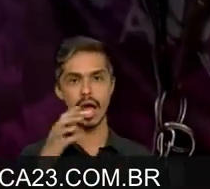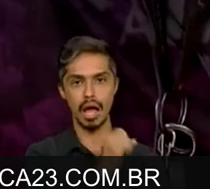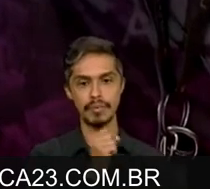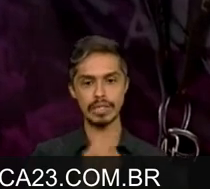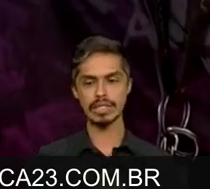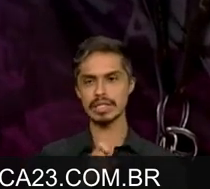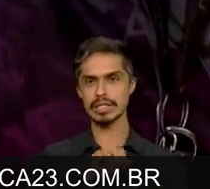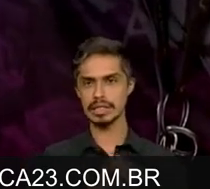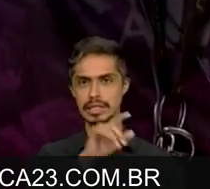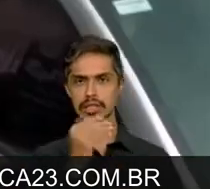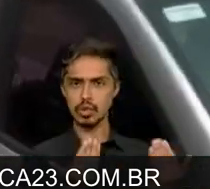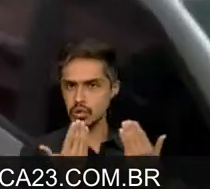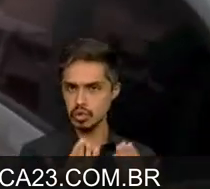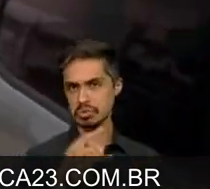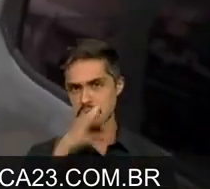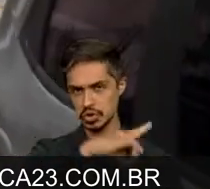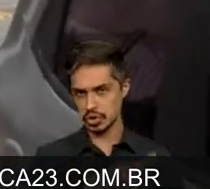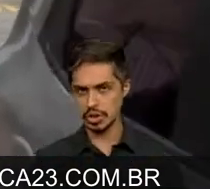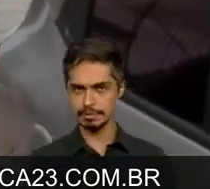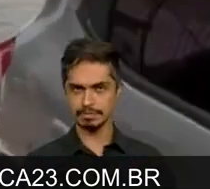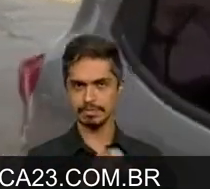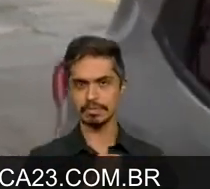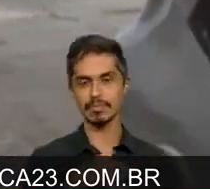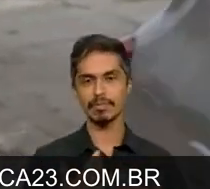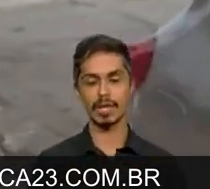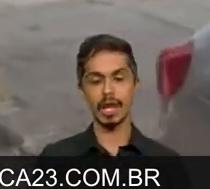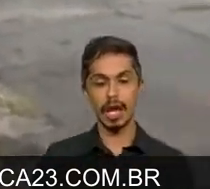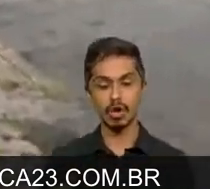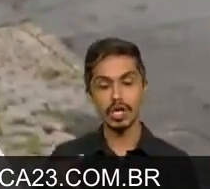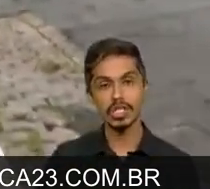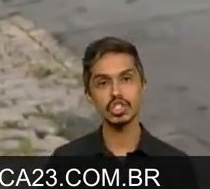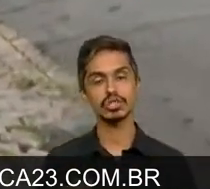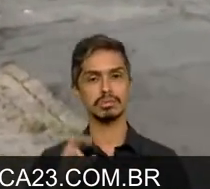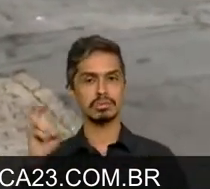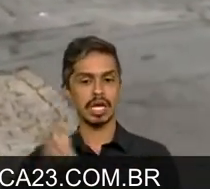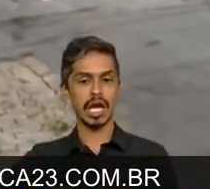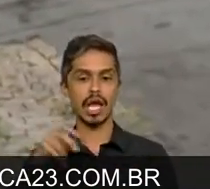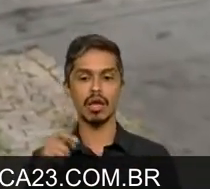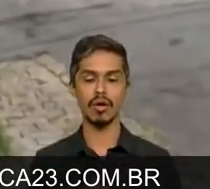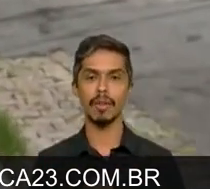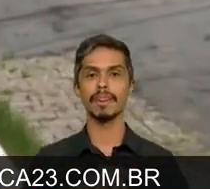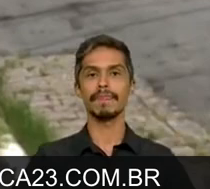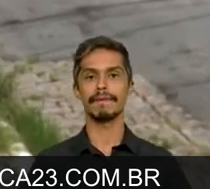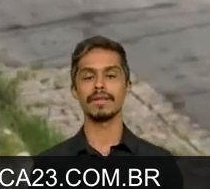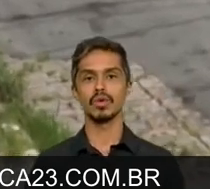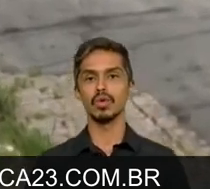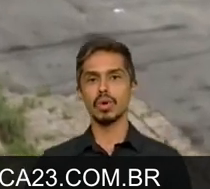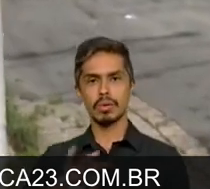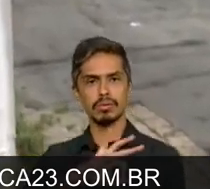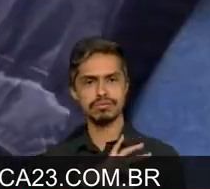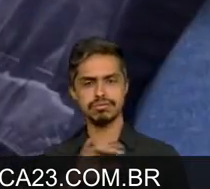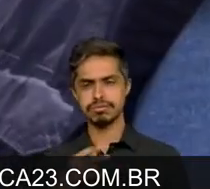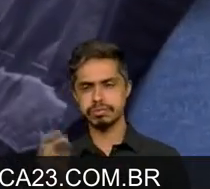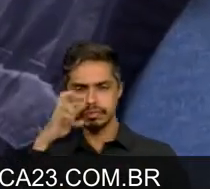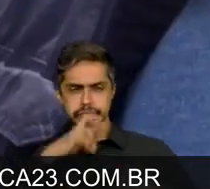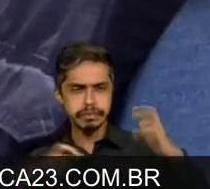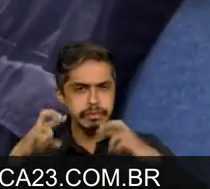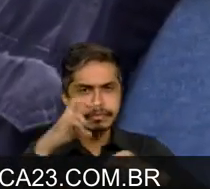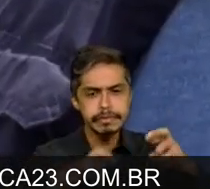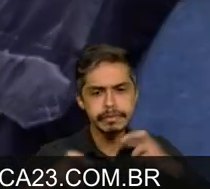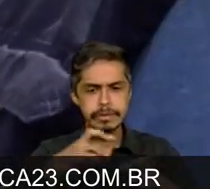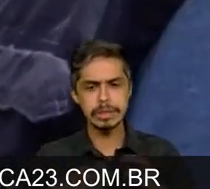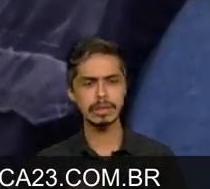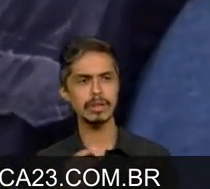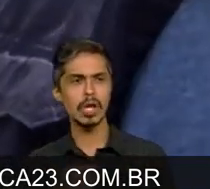pacientes com suspeita de dengue. Nesta manhã, equipes da Vigilância em Saúde percorreram outro bairro da região que tem